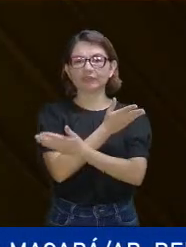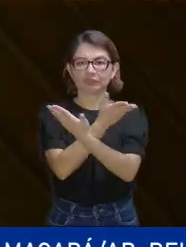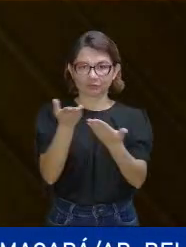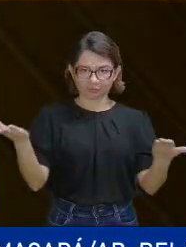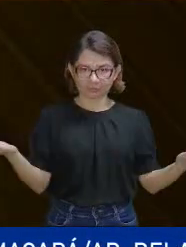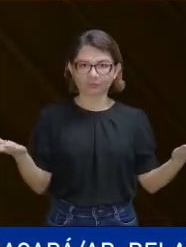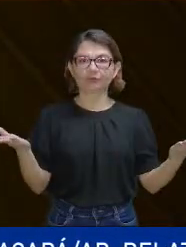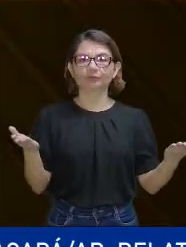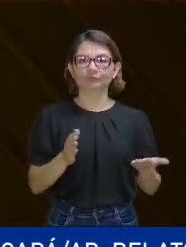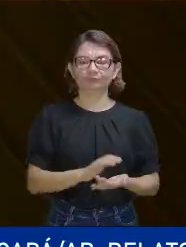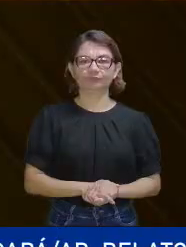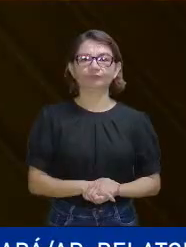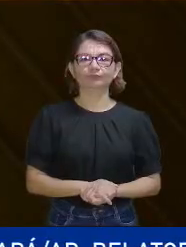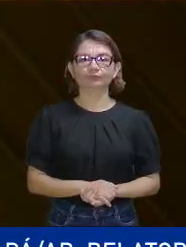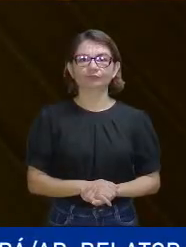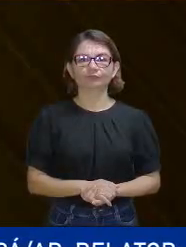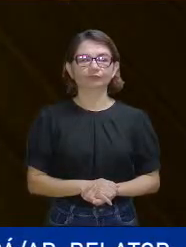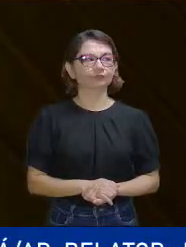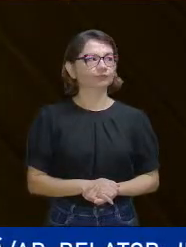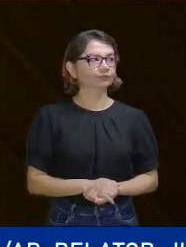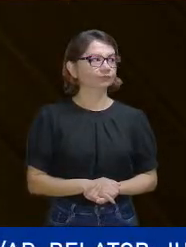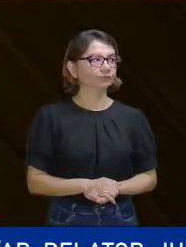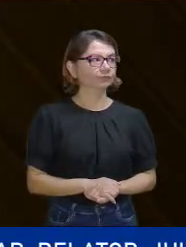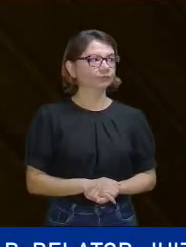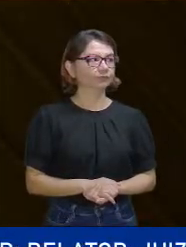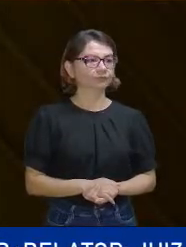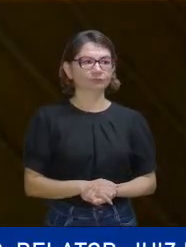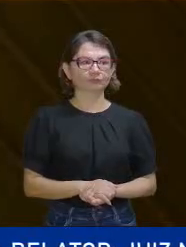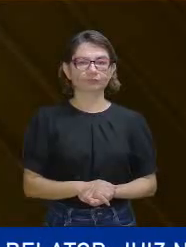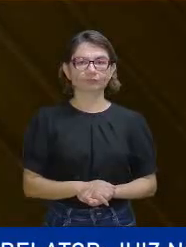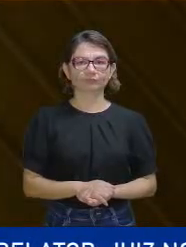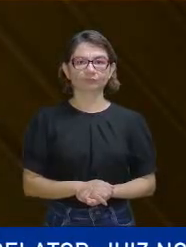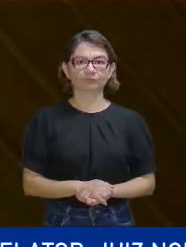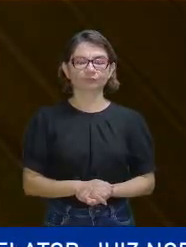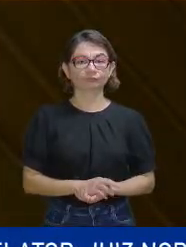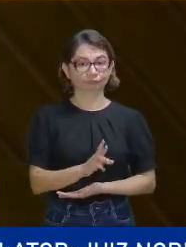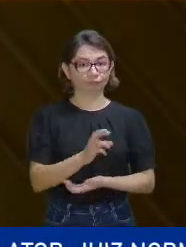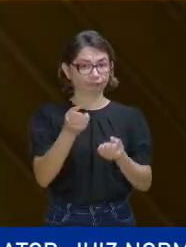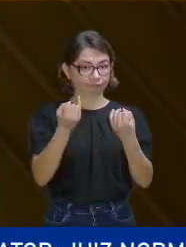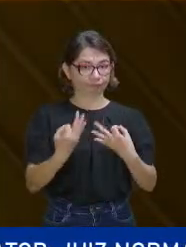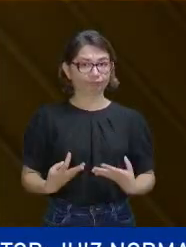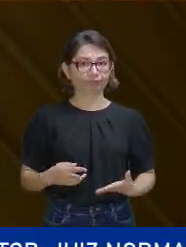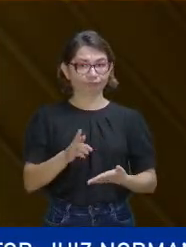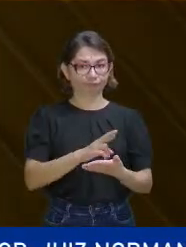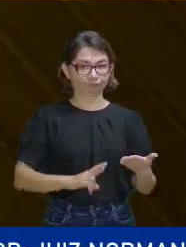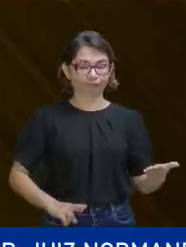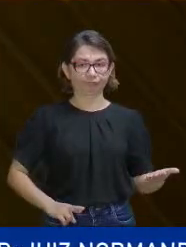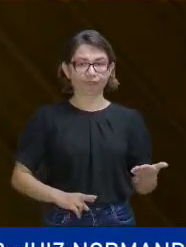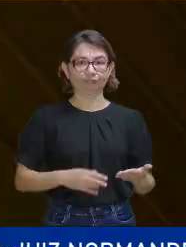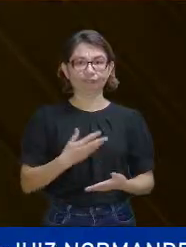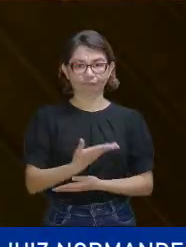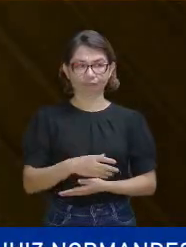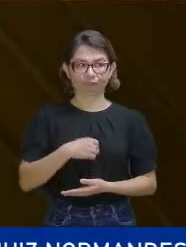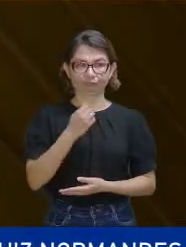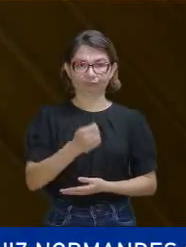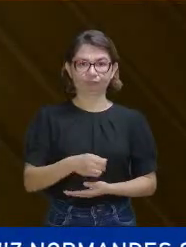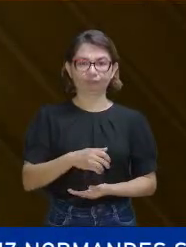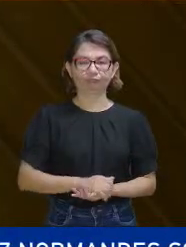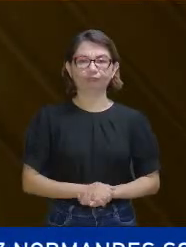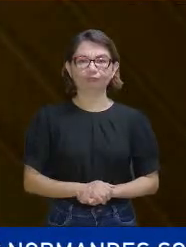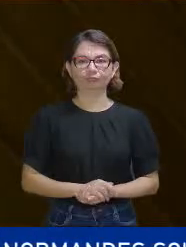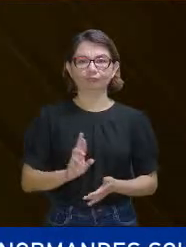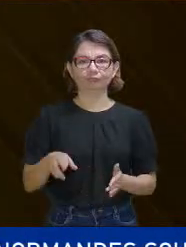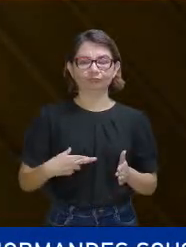todos. Como foi bem relatado pelo excelentíssimo